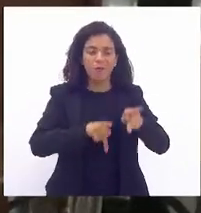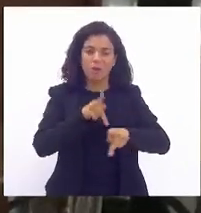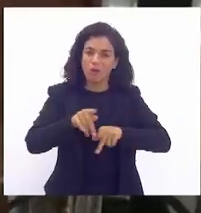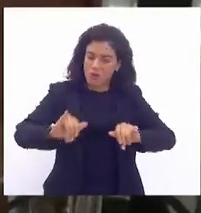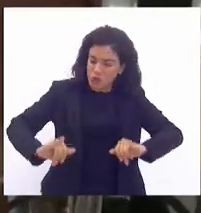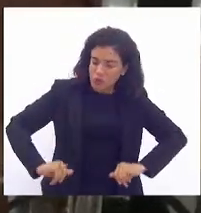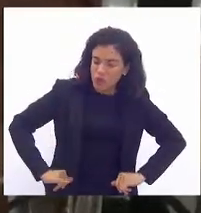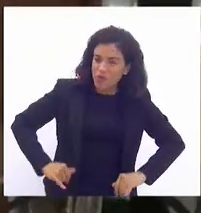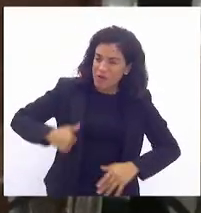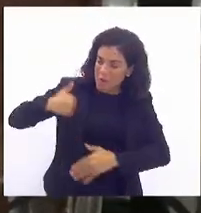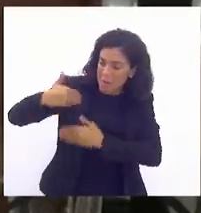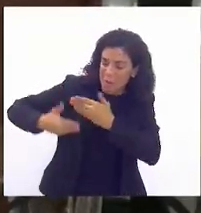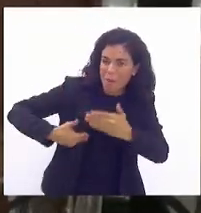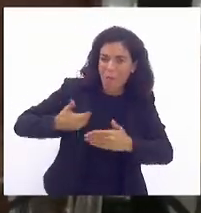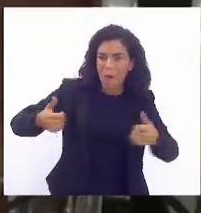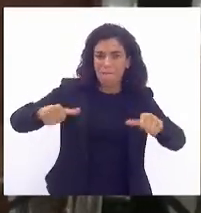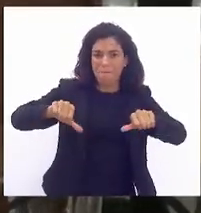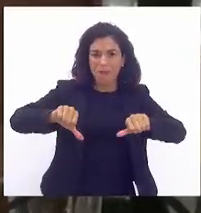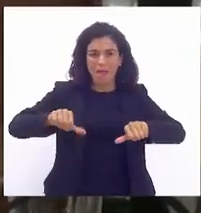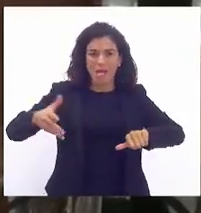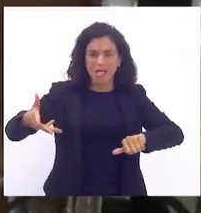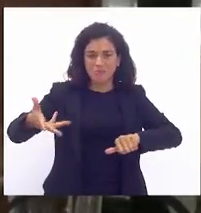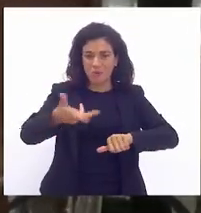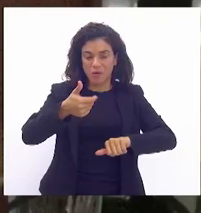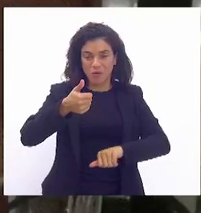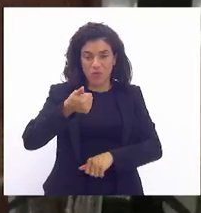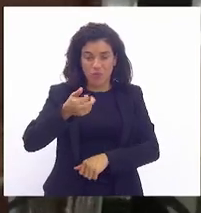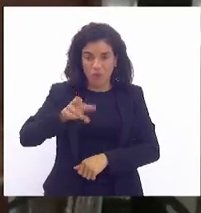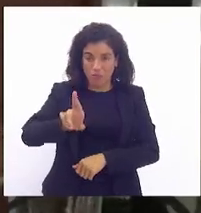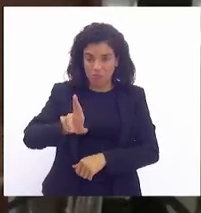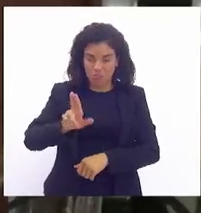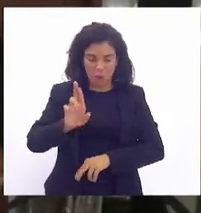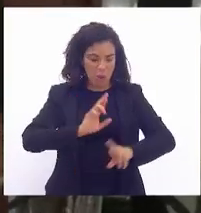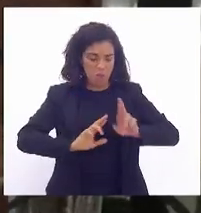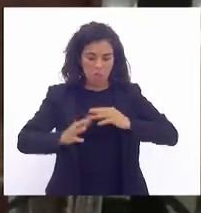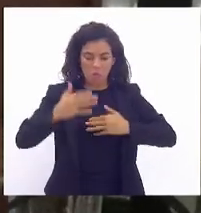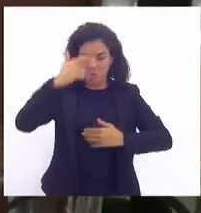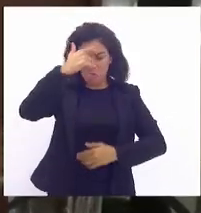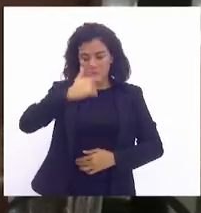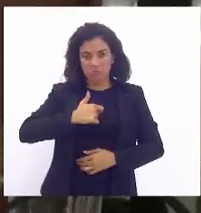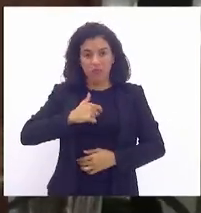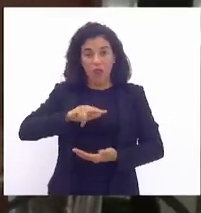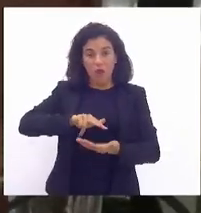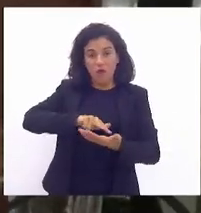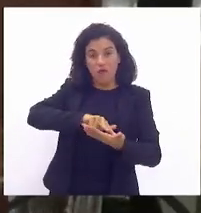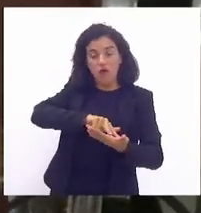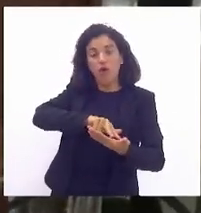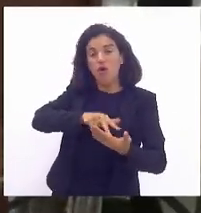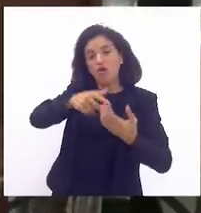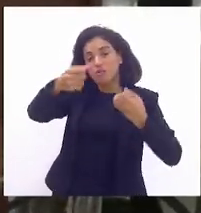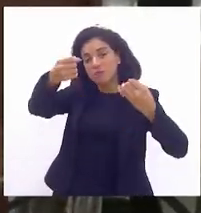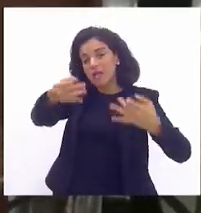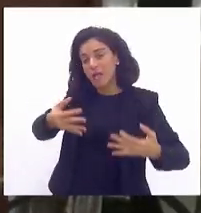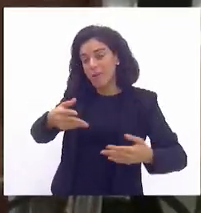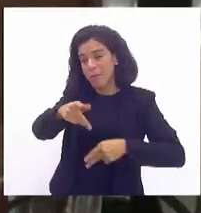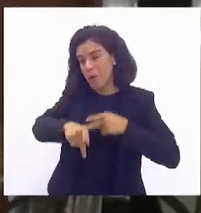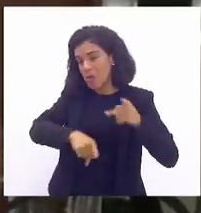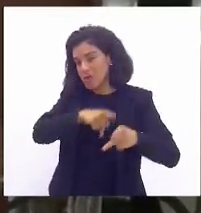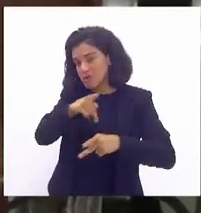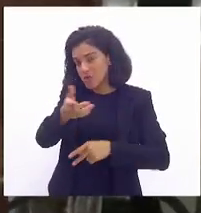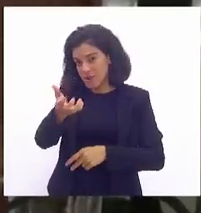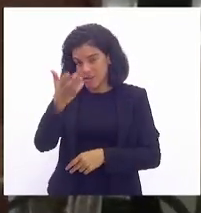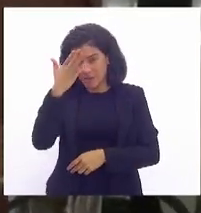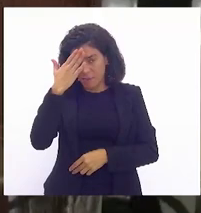com a péssima qualidade do ar. Não precisa me responder, eu vou só traduzir para a população o que a população quer saber,